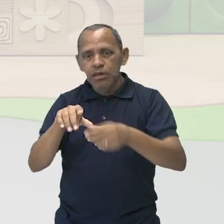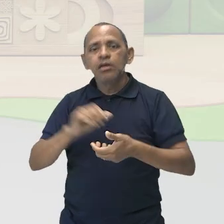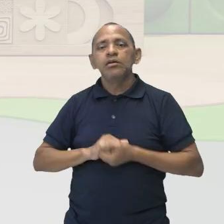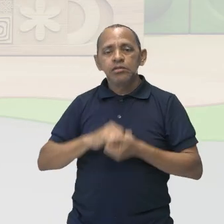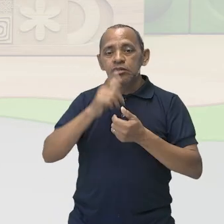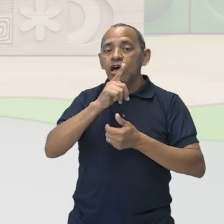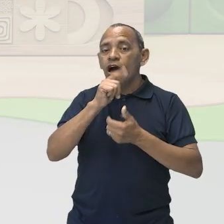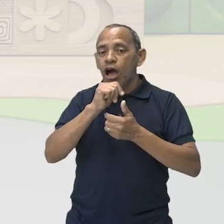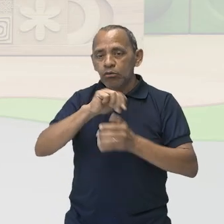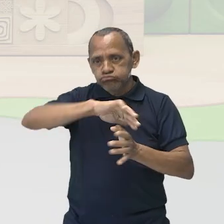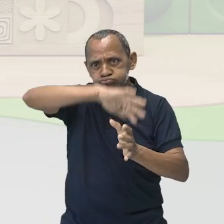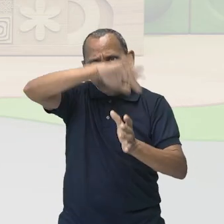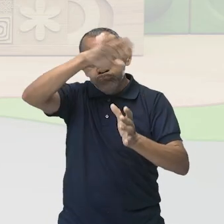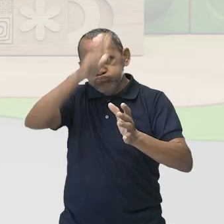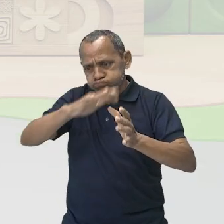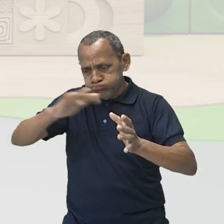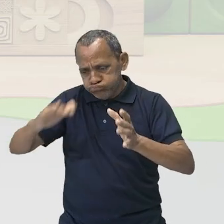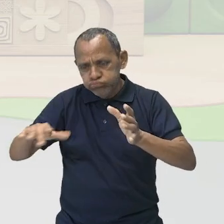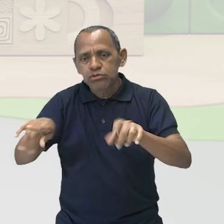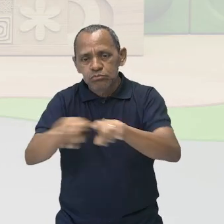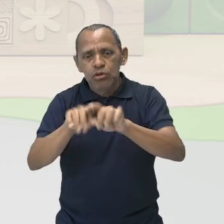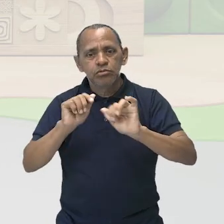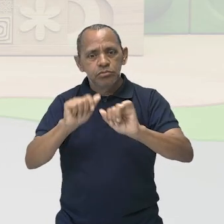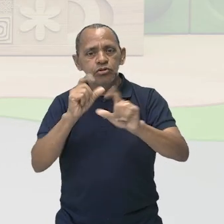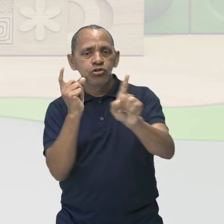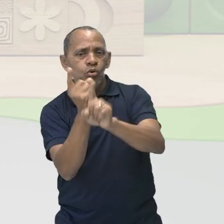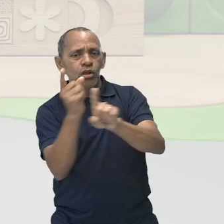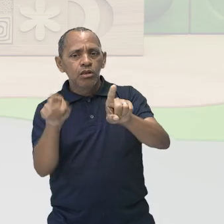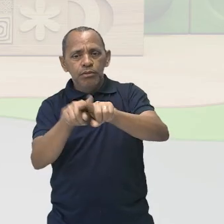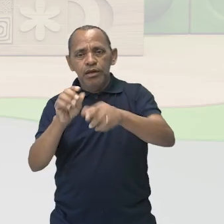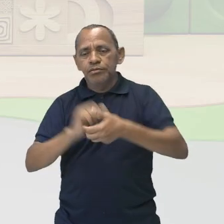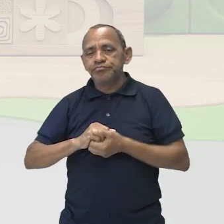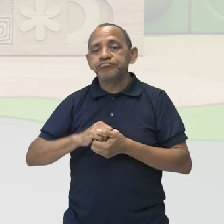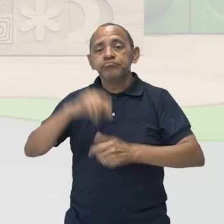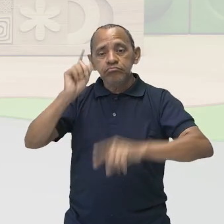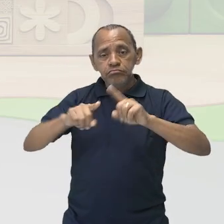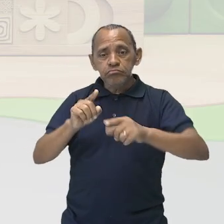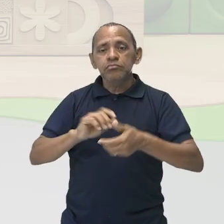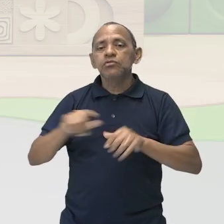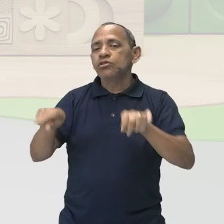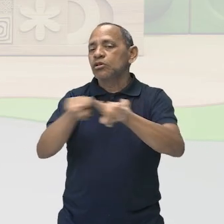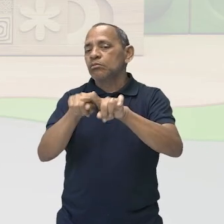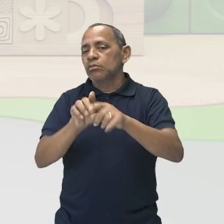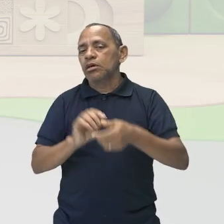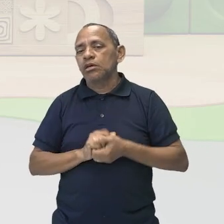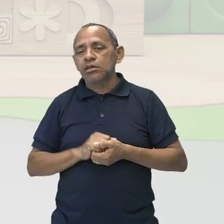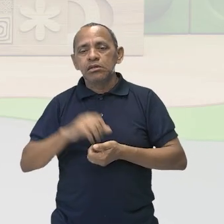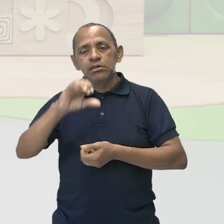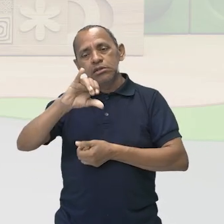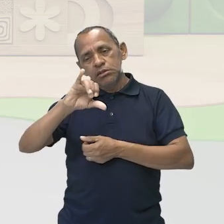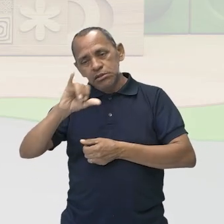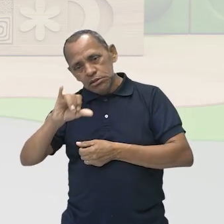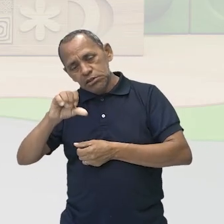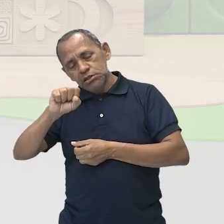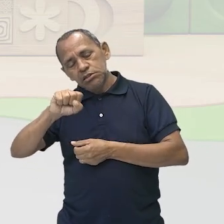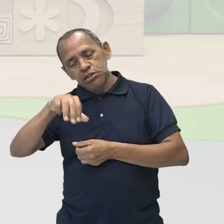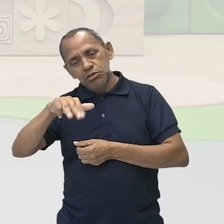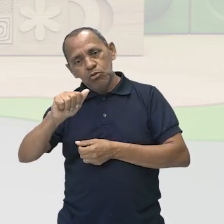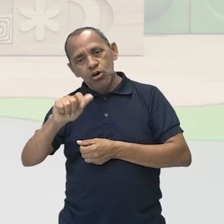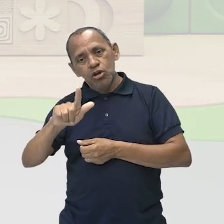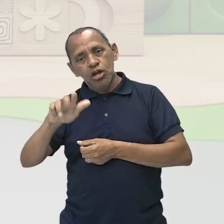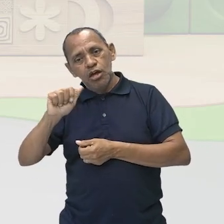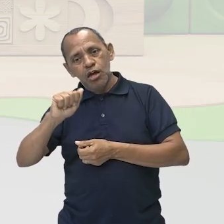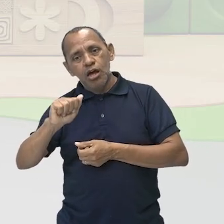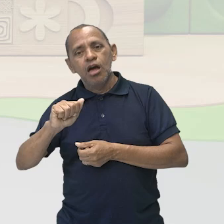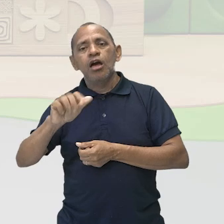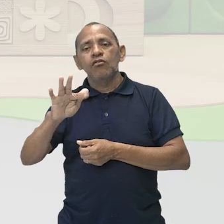e avalanches podem ser detectados tanto por sensores infrassônicos quanto por sismógrafos, associados então a outros métodos de